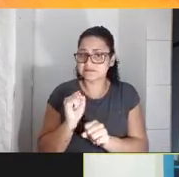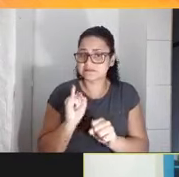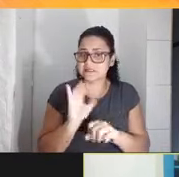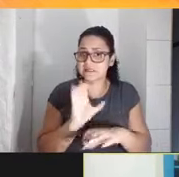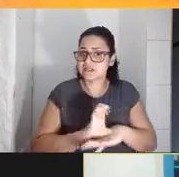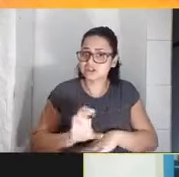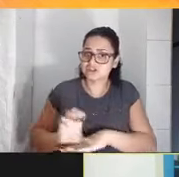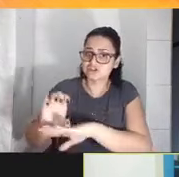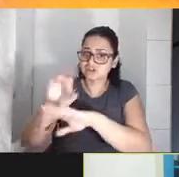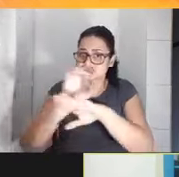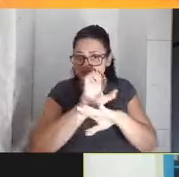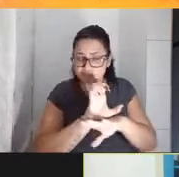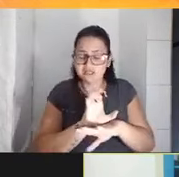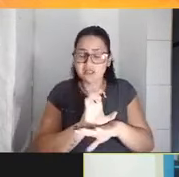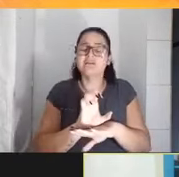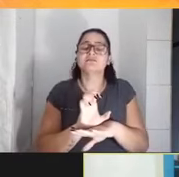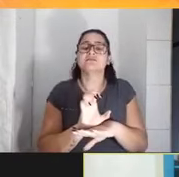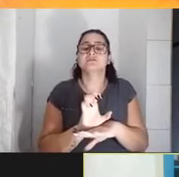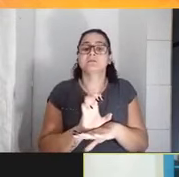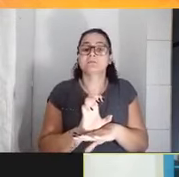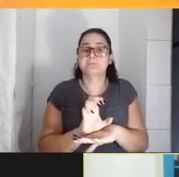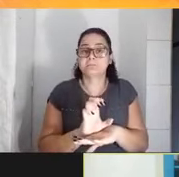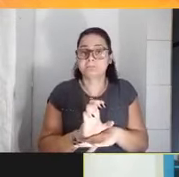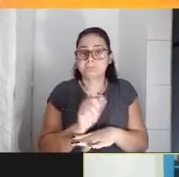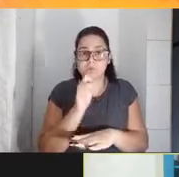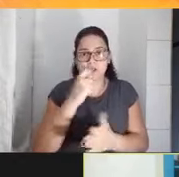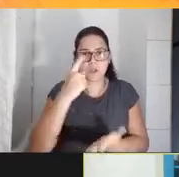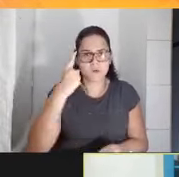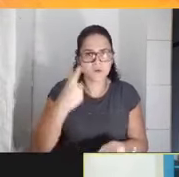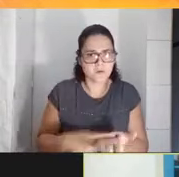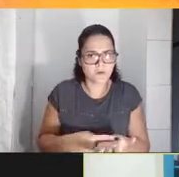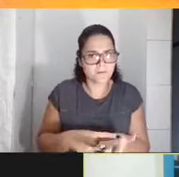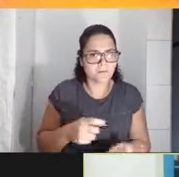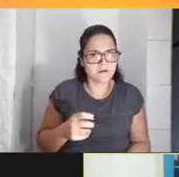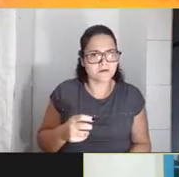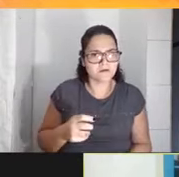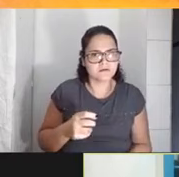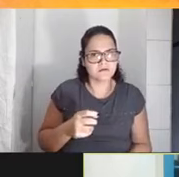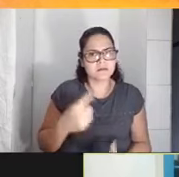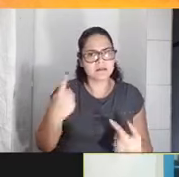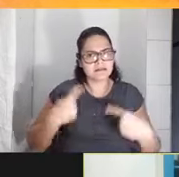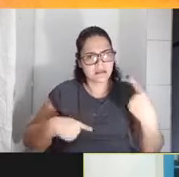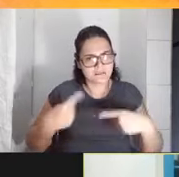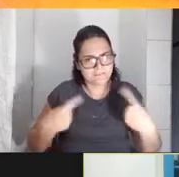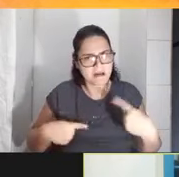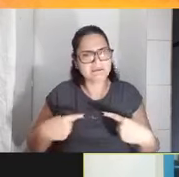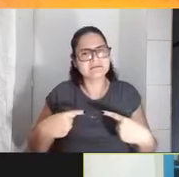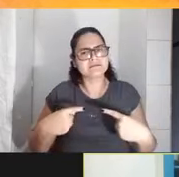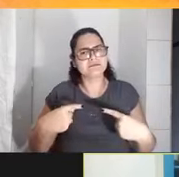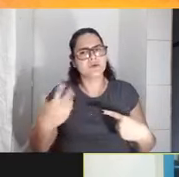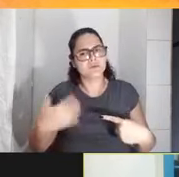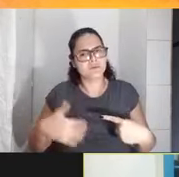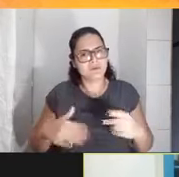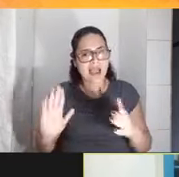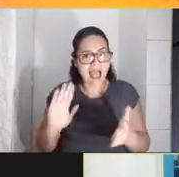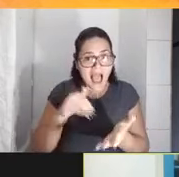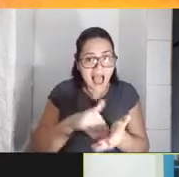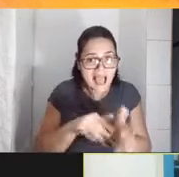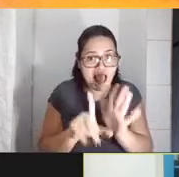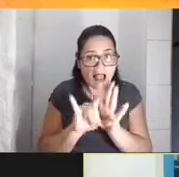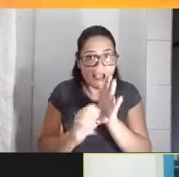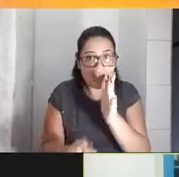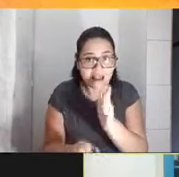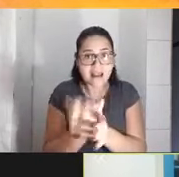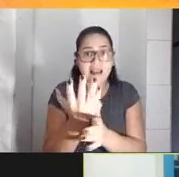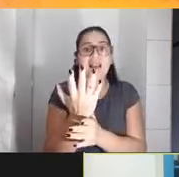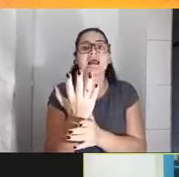essas entidades terem se comprometido, foram debates infindos para chegar na lei proposta pela